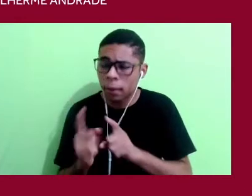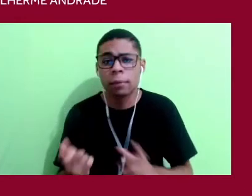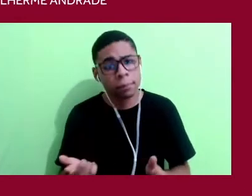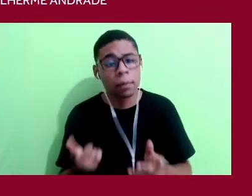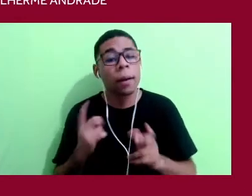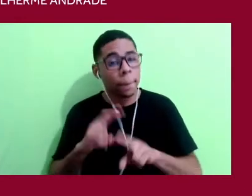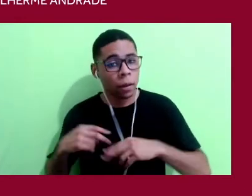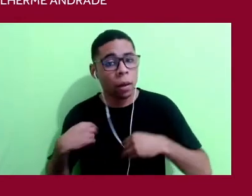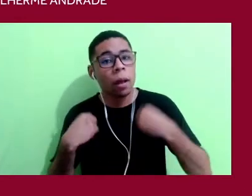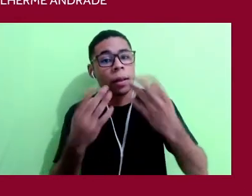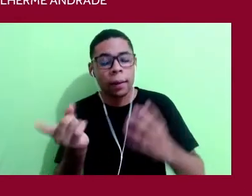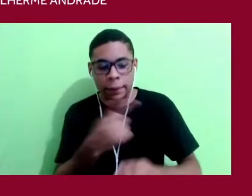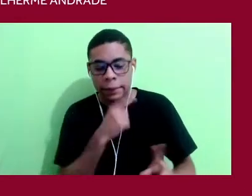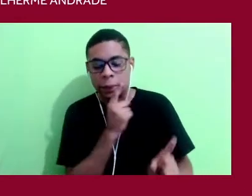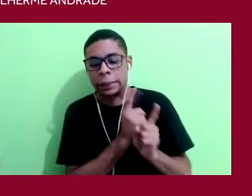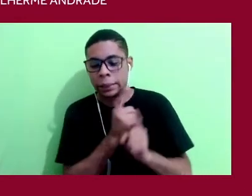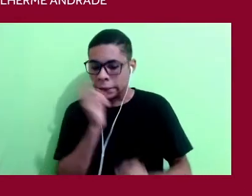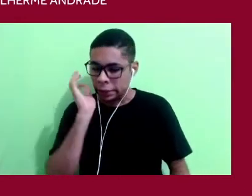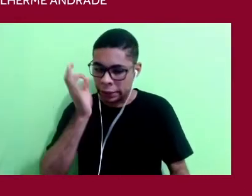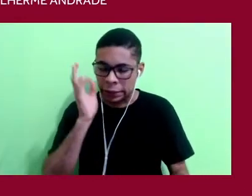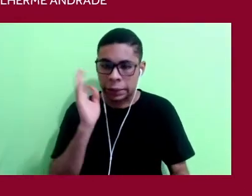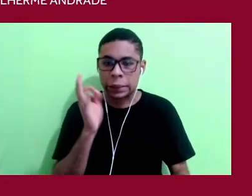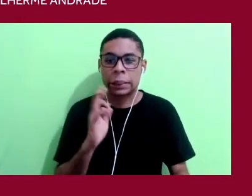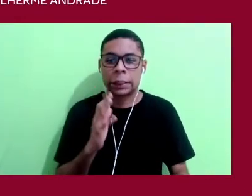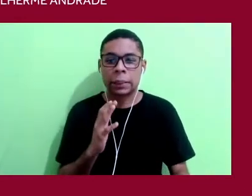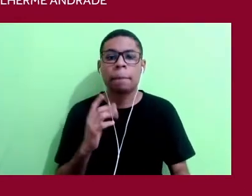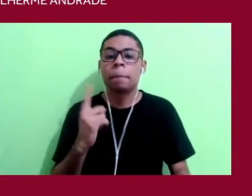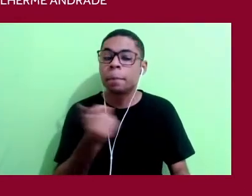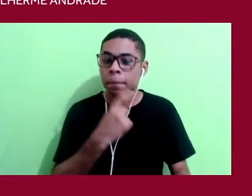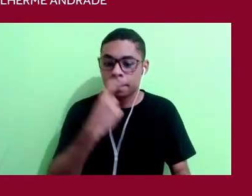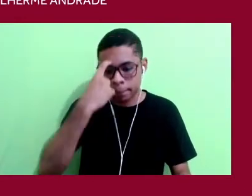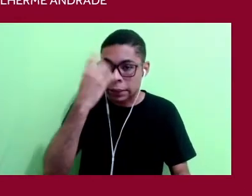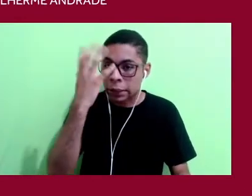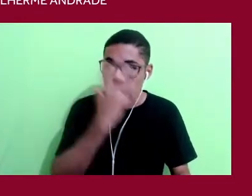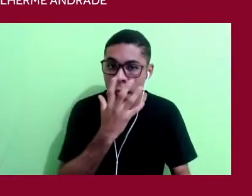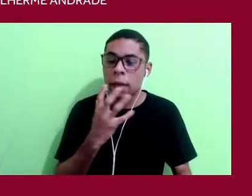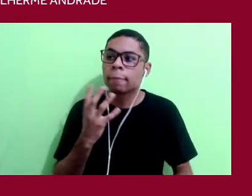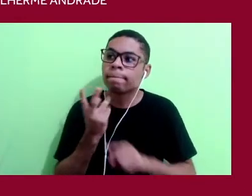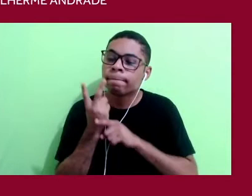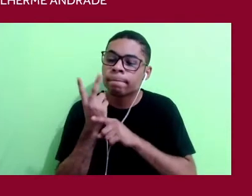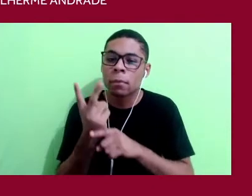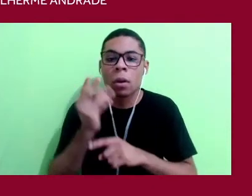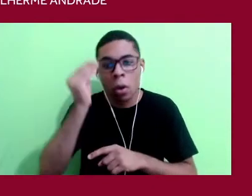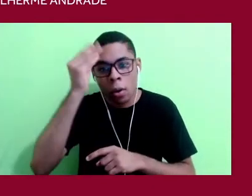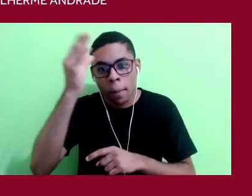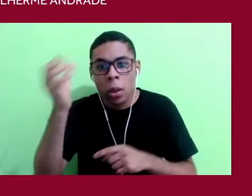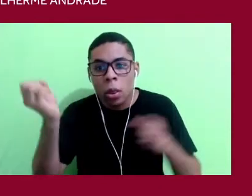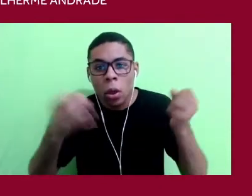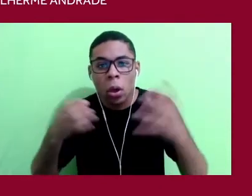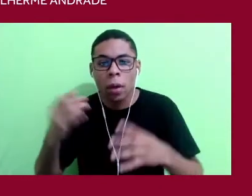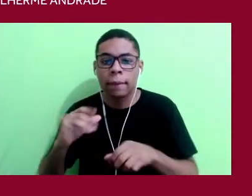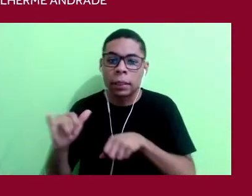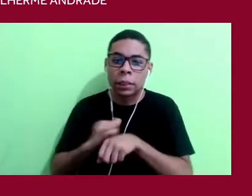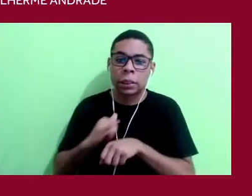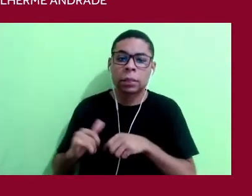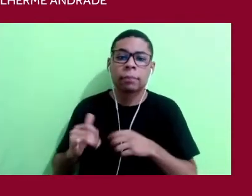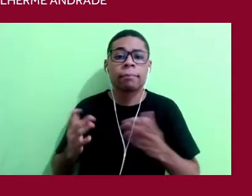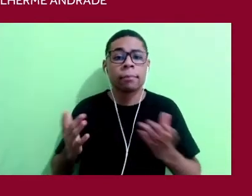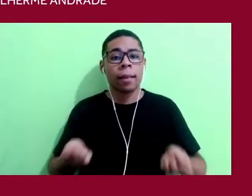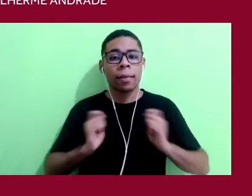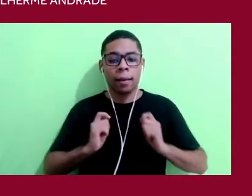para vocês. E quando a gente leva mais a sério, busca conhecimento e faz de forma estratégica, a interação e o engajamento